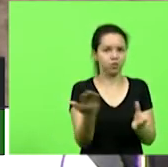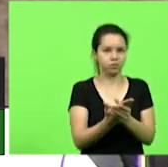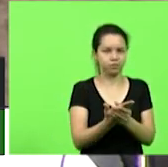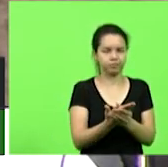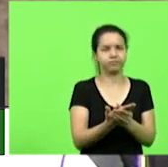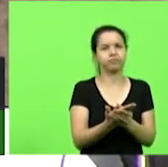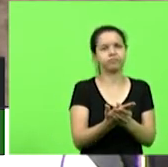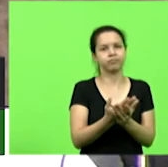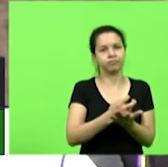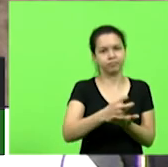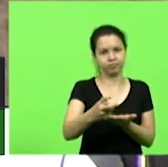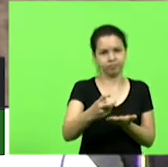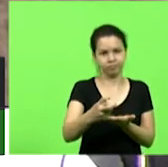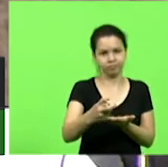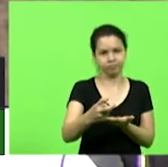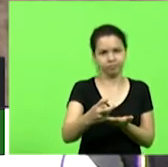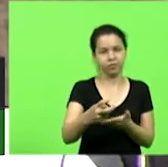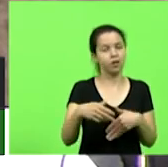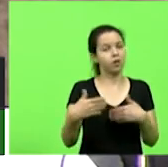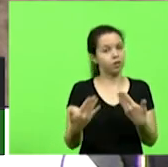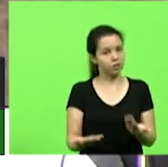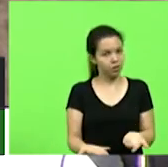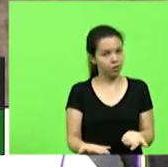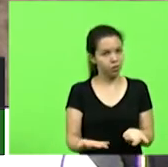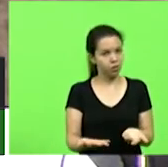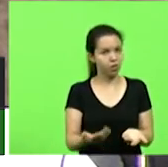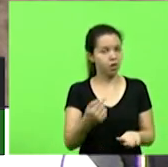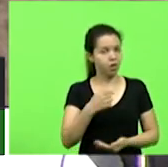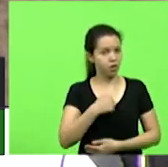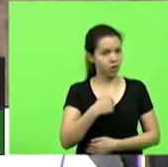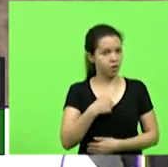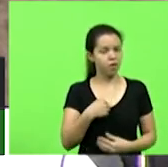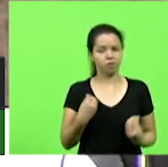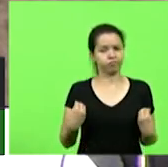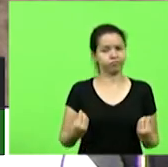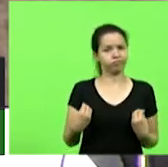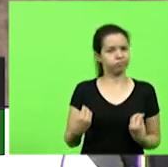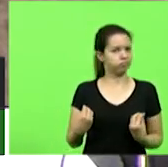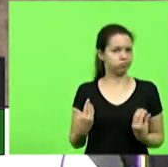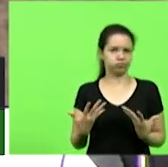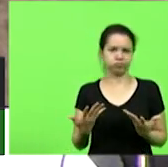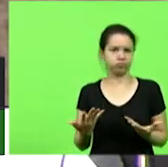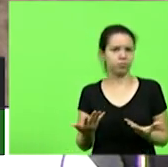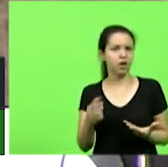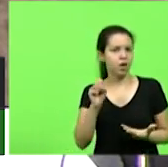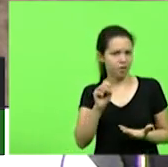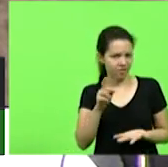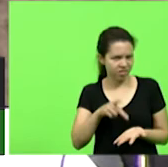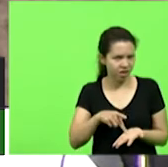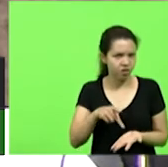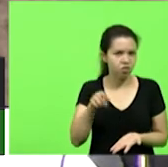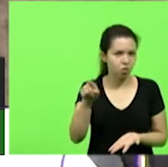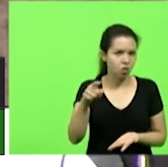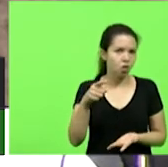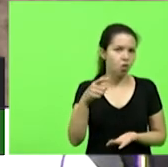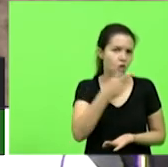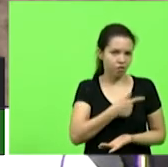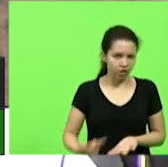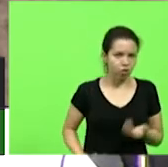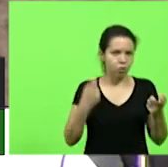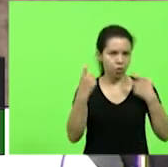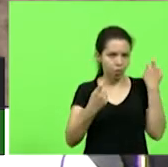impeachment. Então fica aqui a minha indignação para saber se realmente o governador do estado está preocupado com